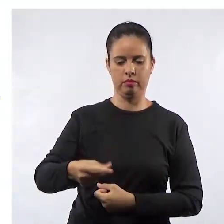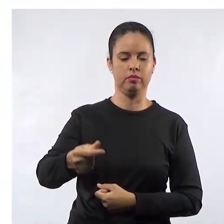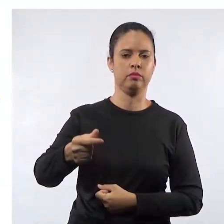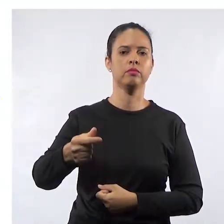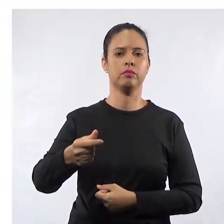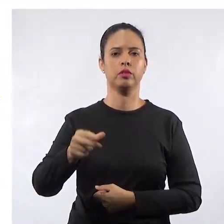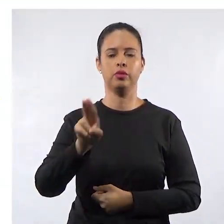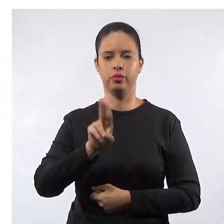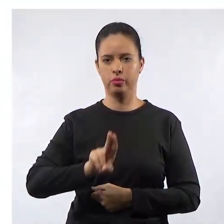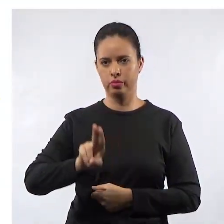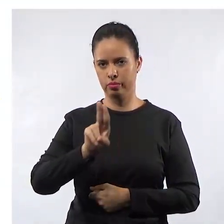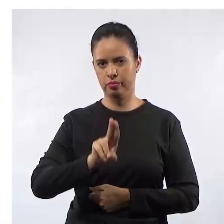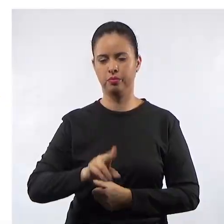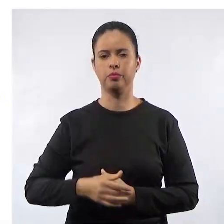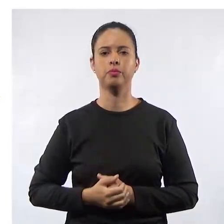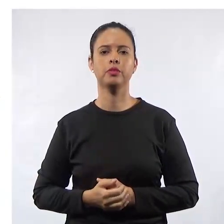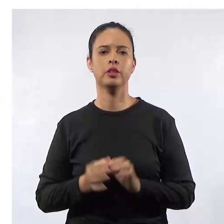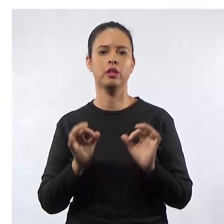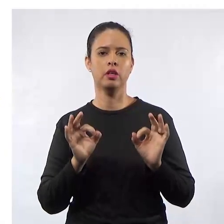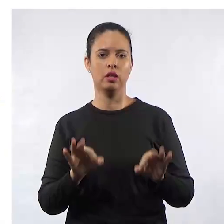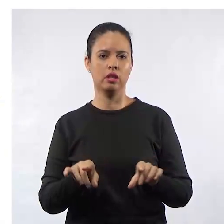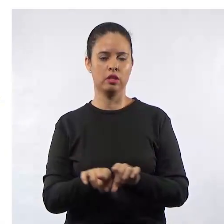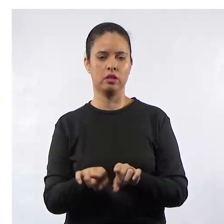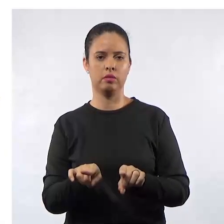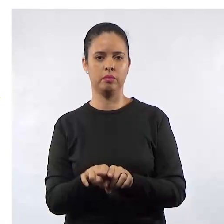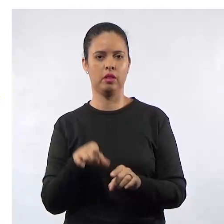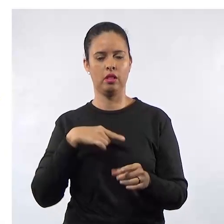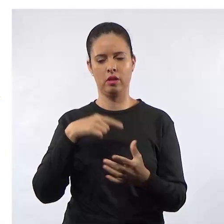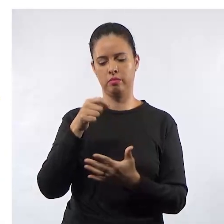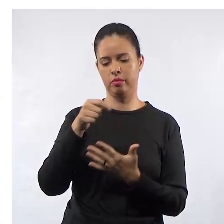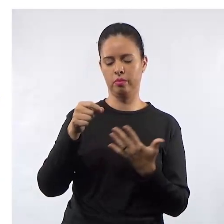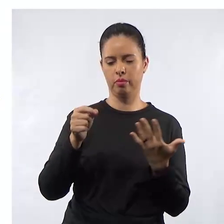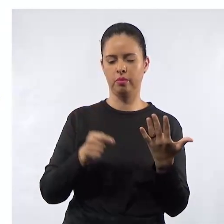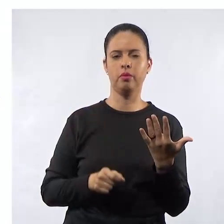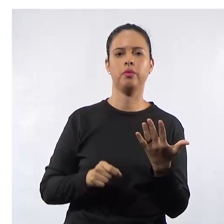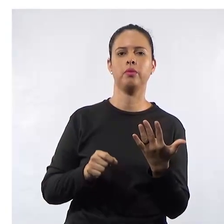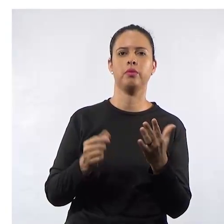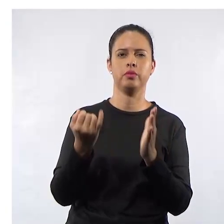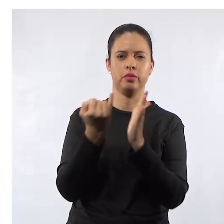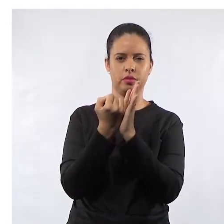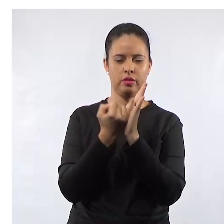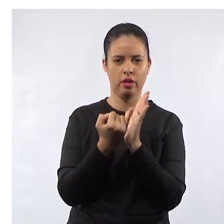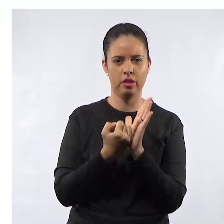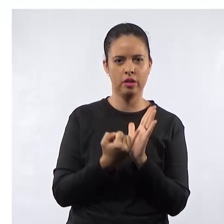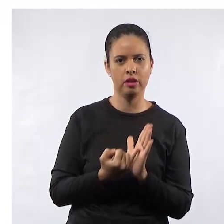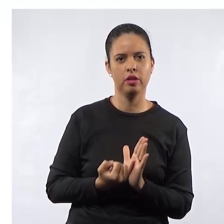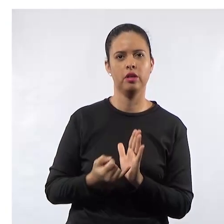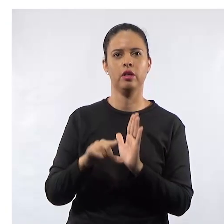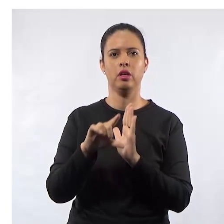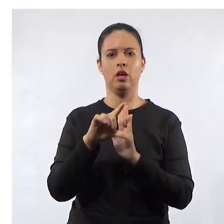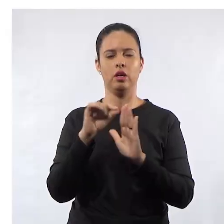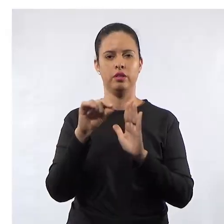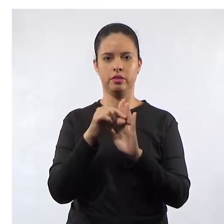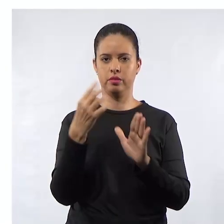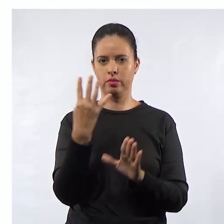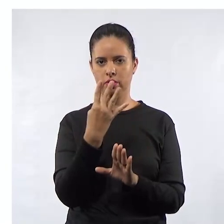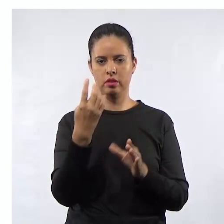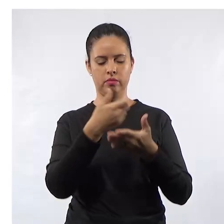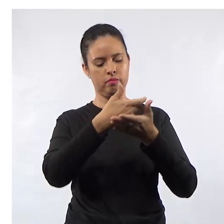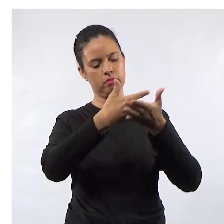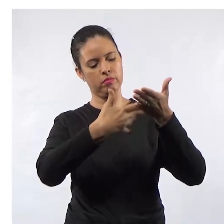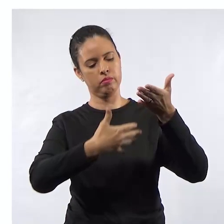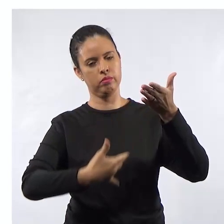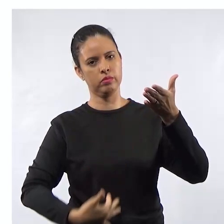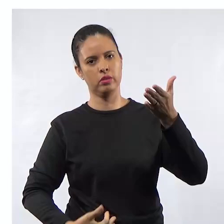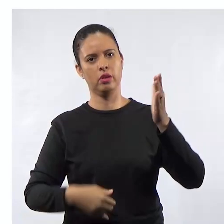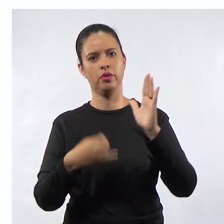segurança, durabilidade, desempenho, tá certo? Temos um rol enorme aqui de incisos no artigo 4º, olha